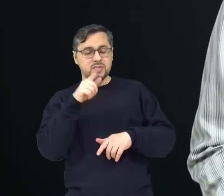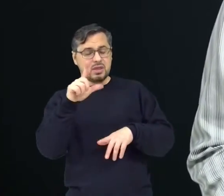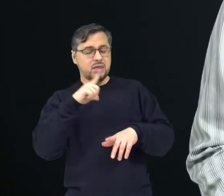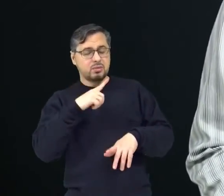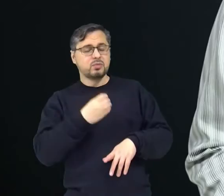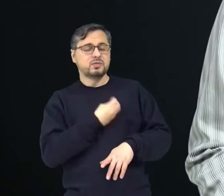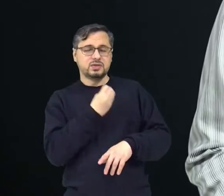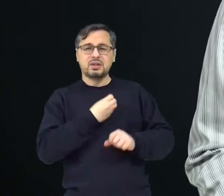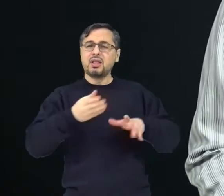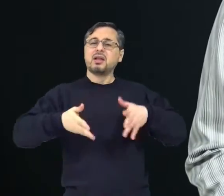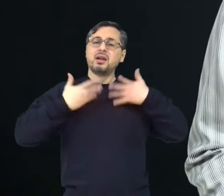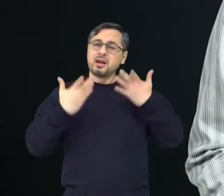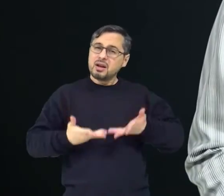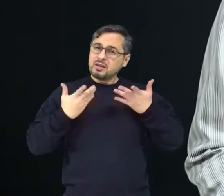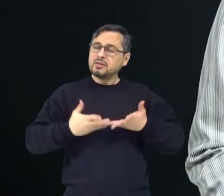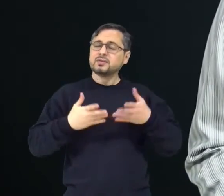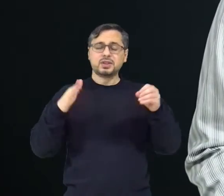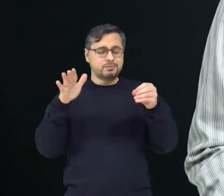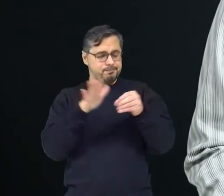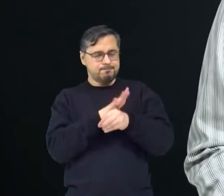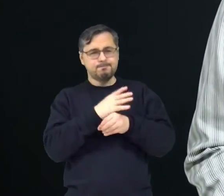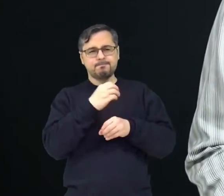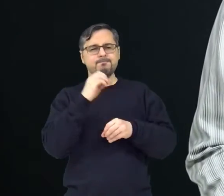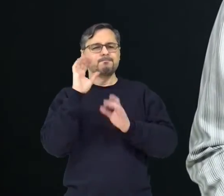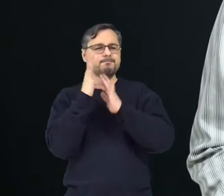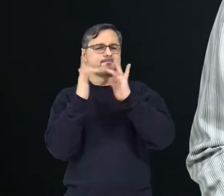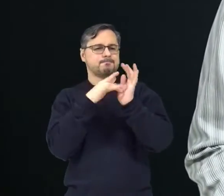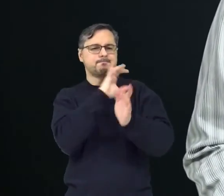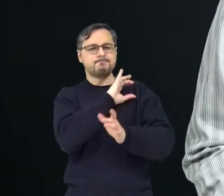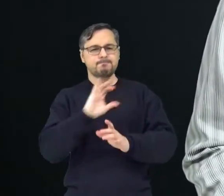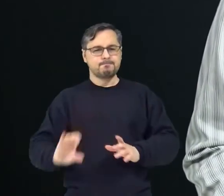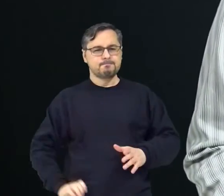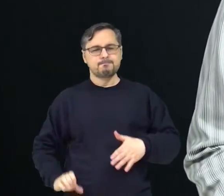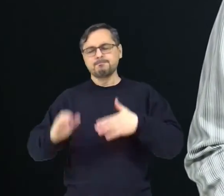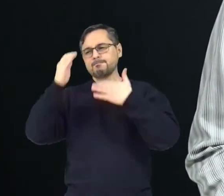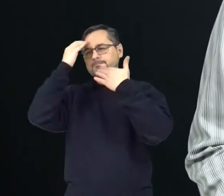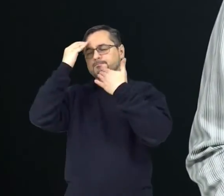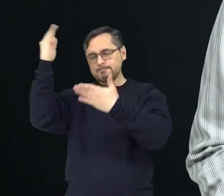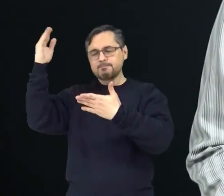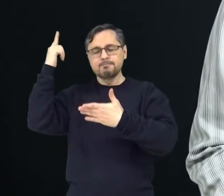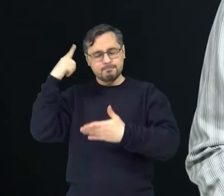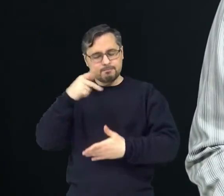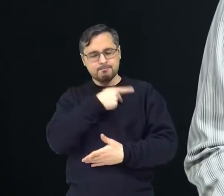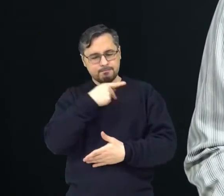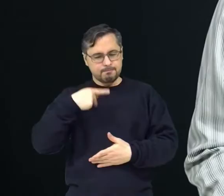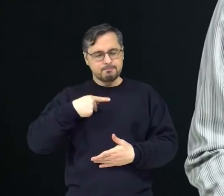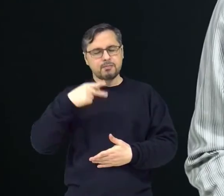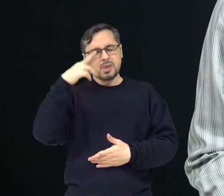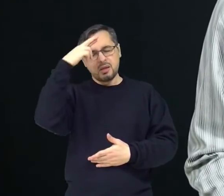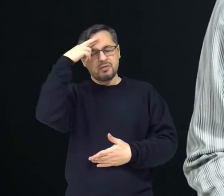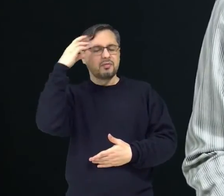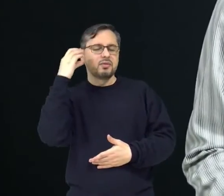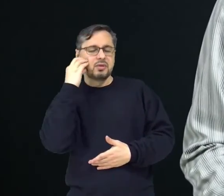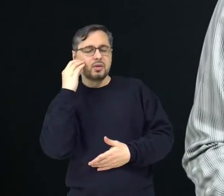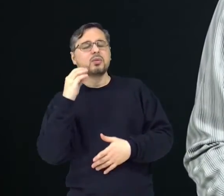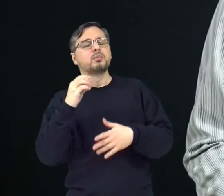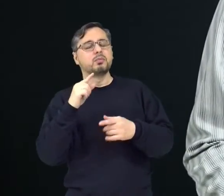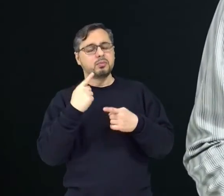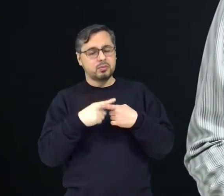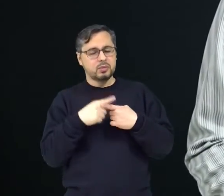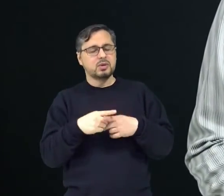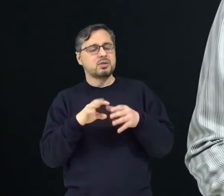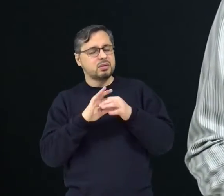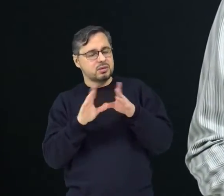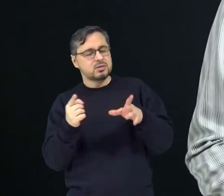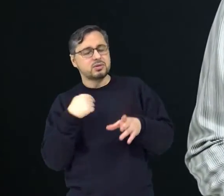uma vida plena em Cristo Jesus. Eu quero agradecer mais uma vez ao pastor Rafael Tomazini pela oportunidade que me dá de vir